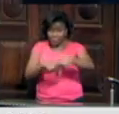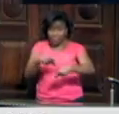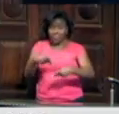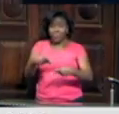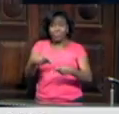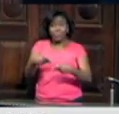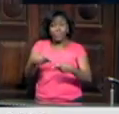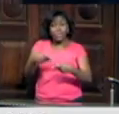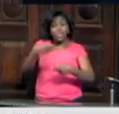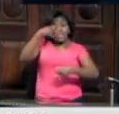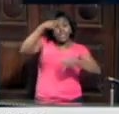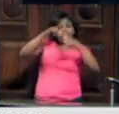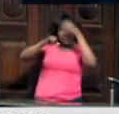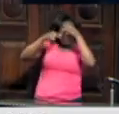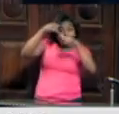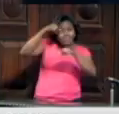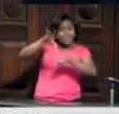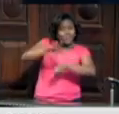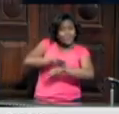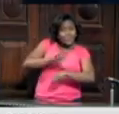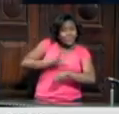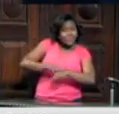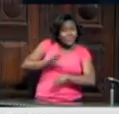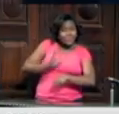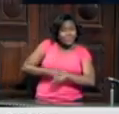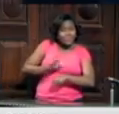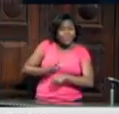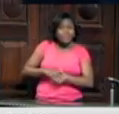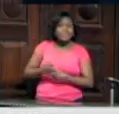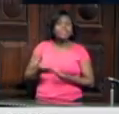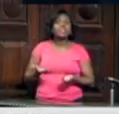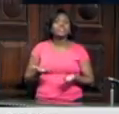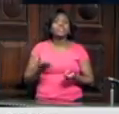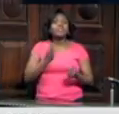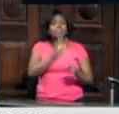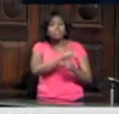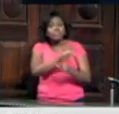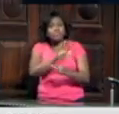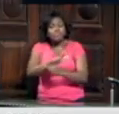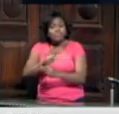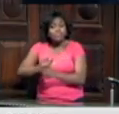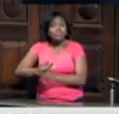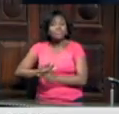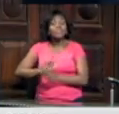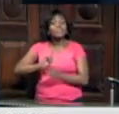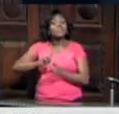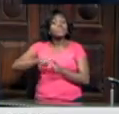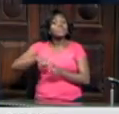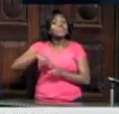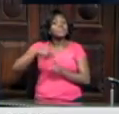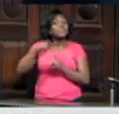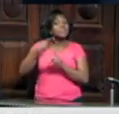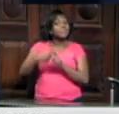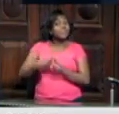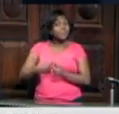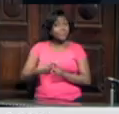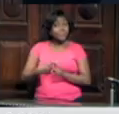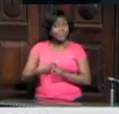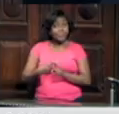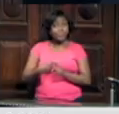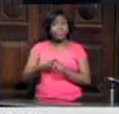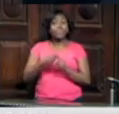controle das epidemias, das epizootias e, subsidiariamente,